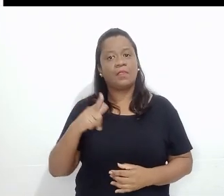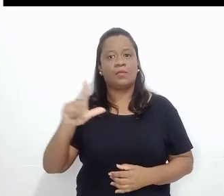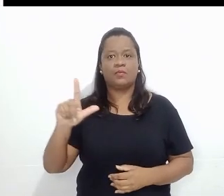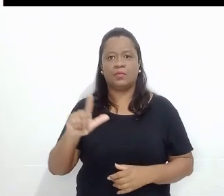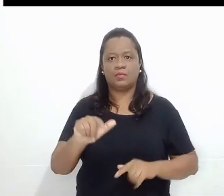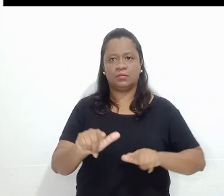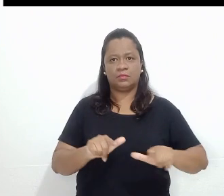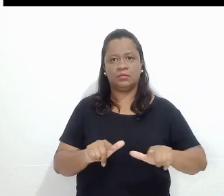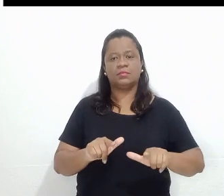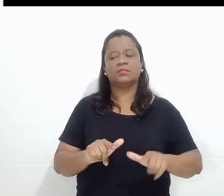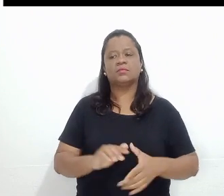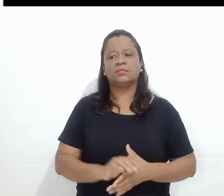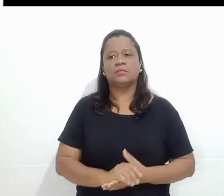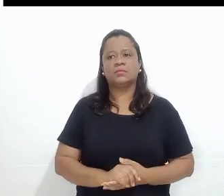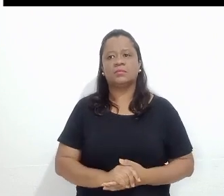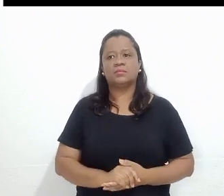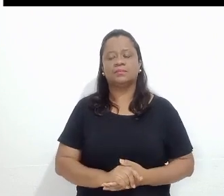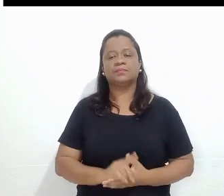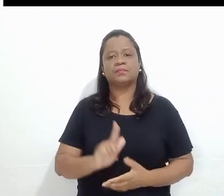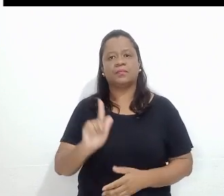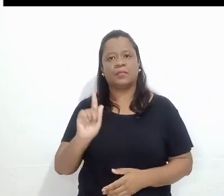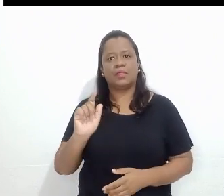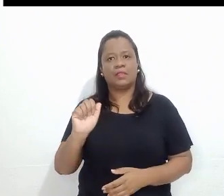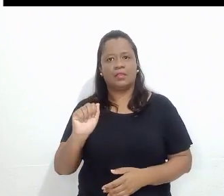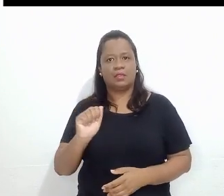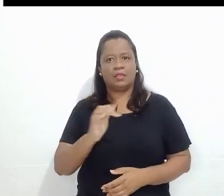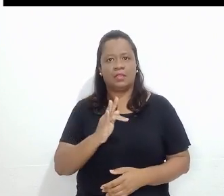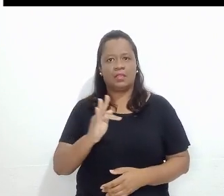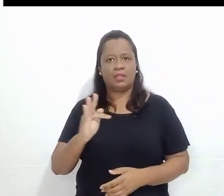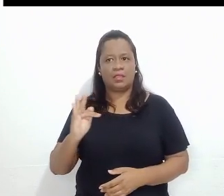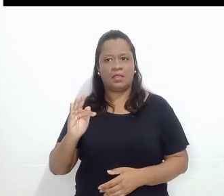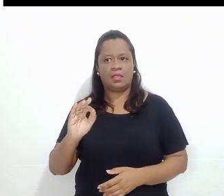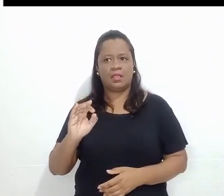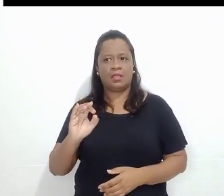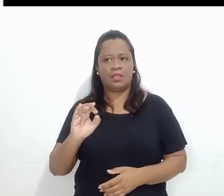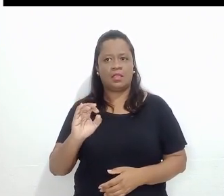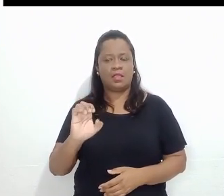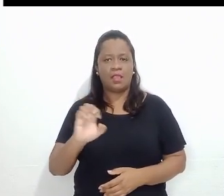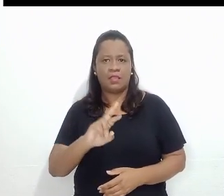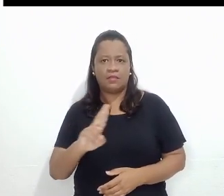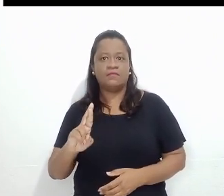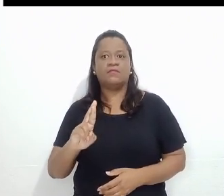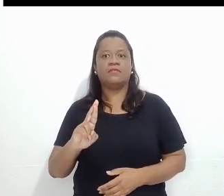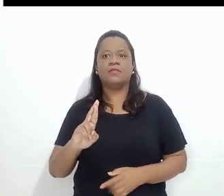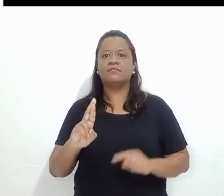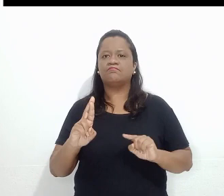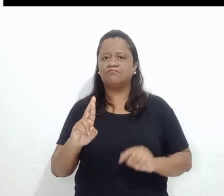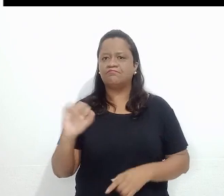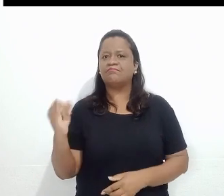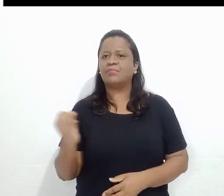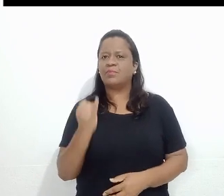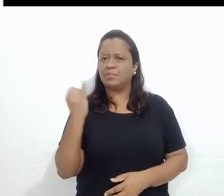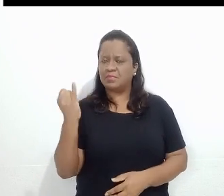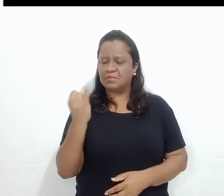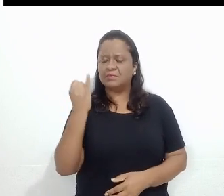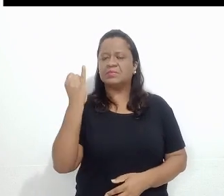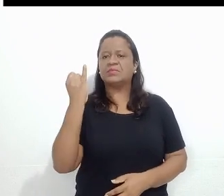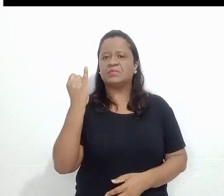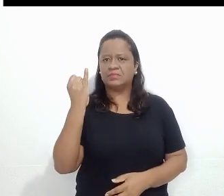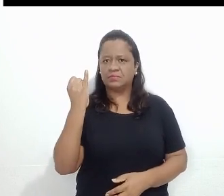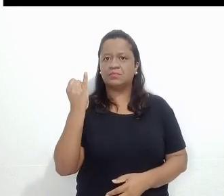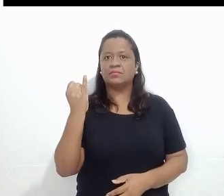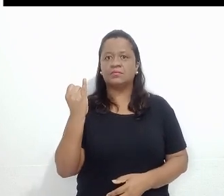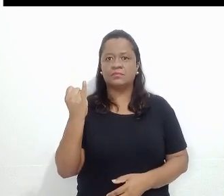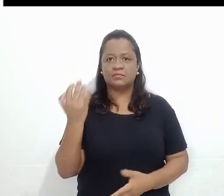aqui, o GAF. Tá? GAF é muito importante mesmo, galera. Aliás, eu não